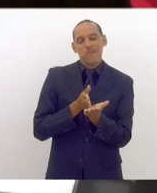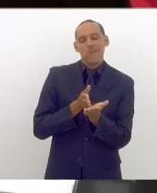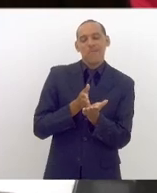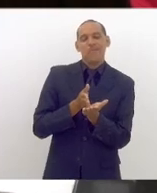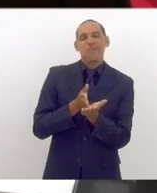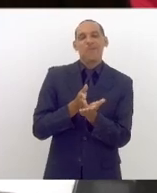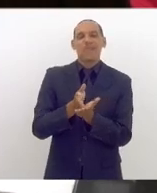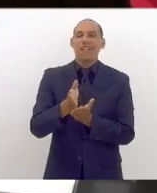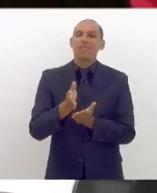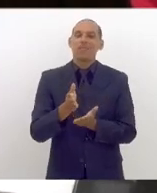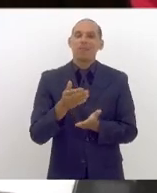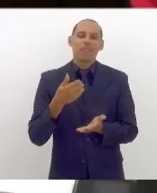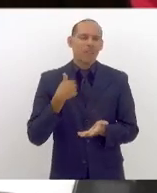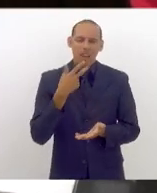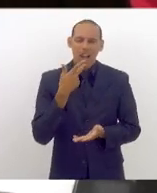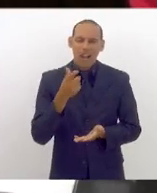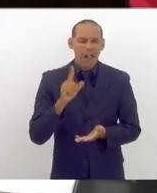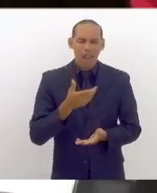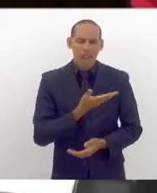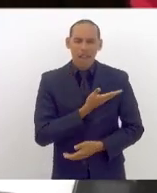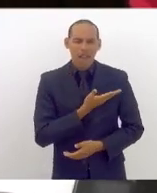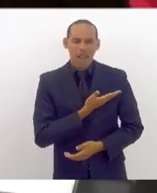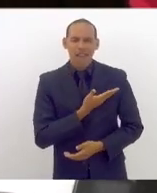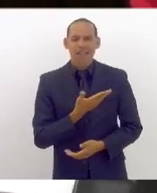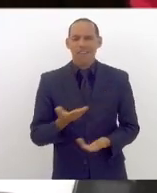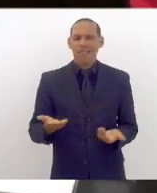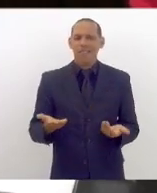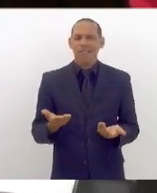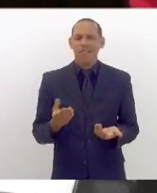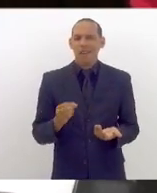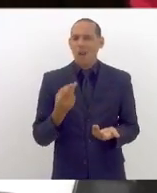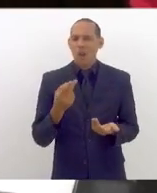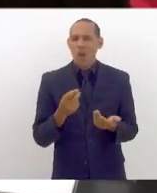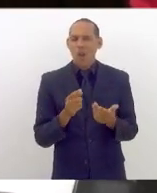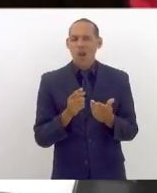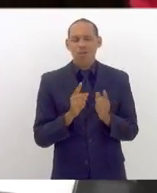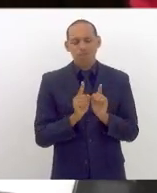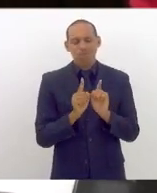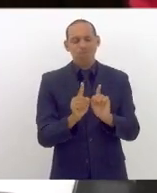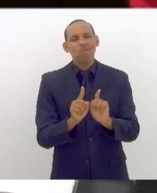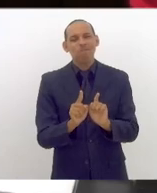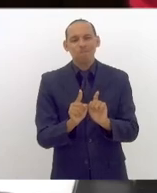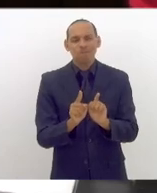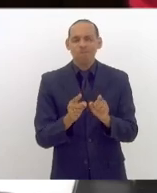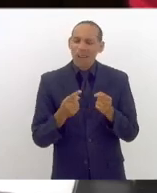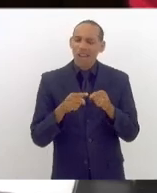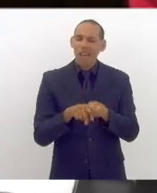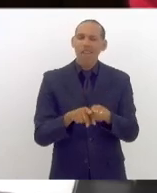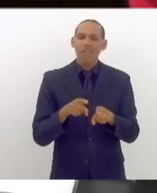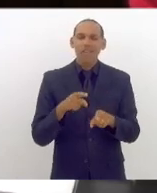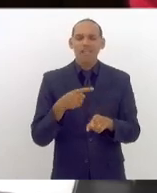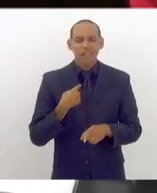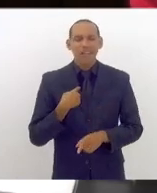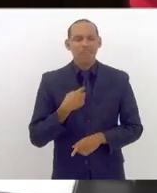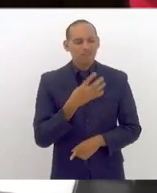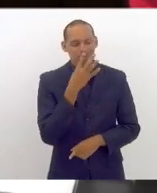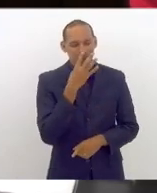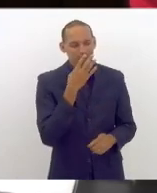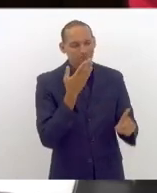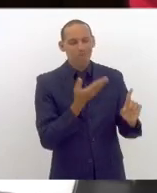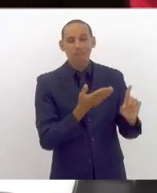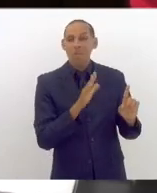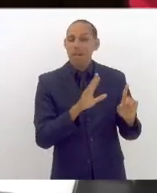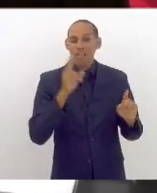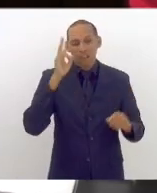obviamente não vou nem falar aqui da amizade e Do companheirismo e do quanto eu considero Heitor mas a gente